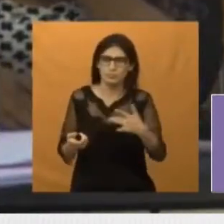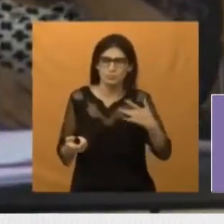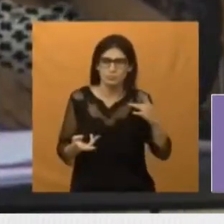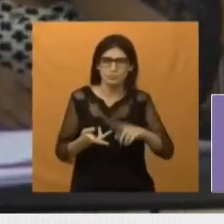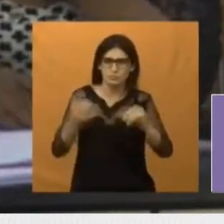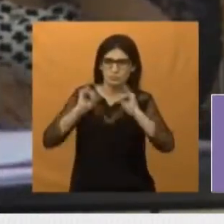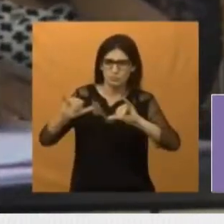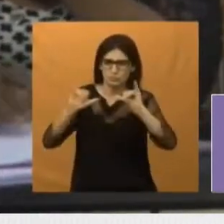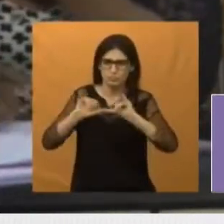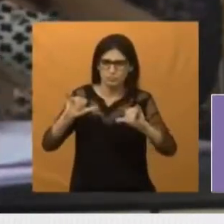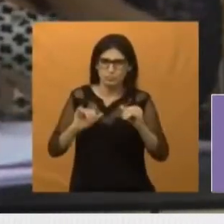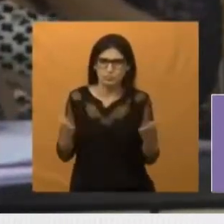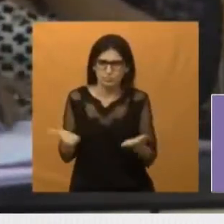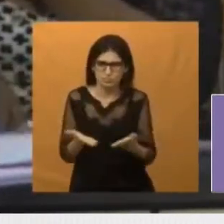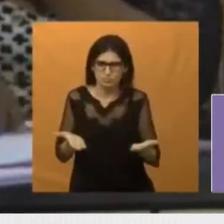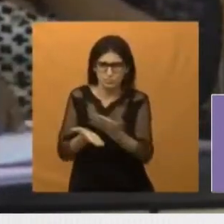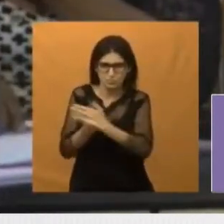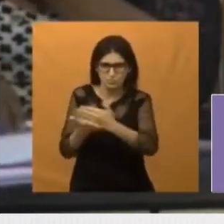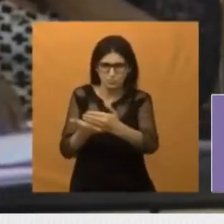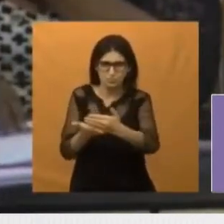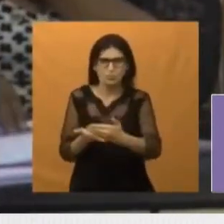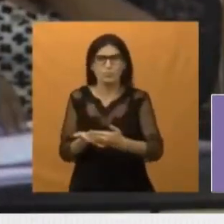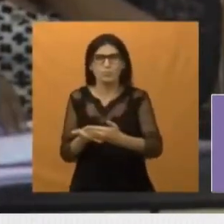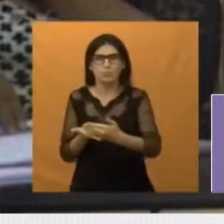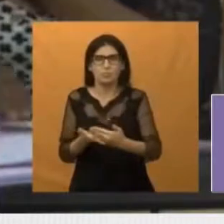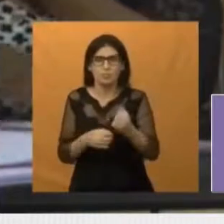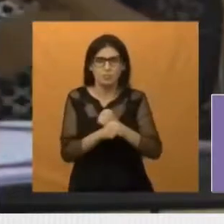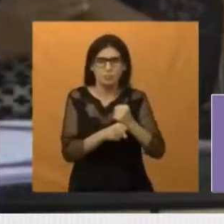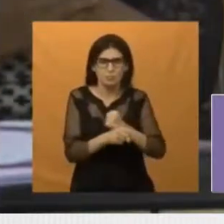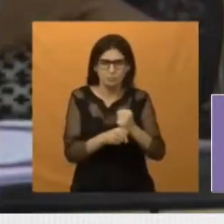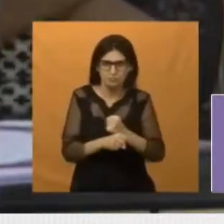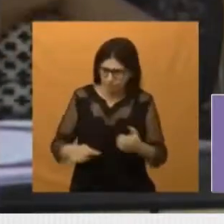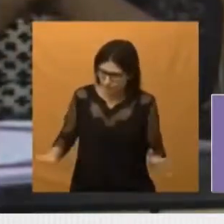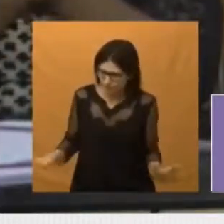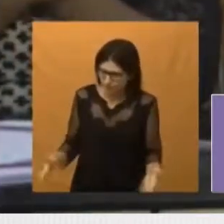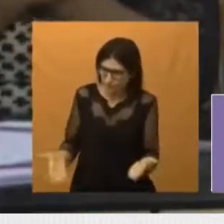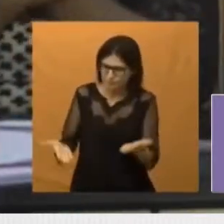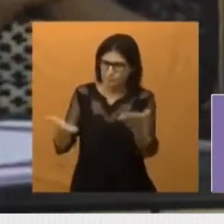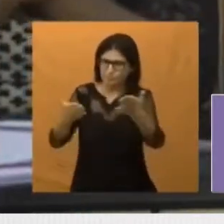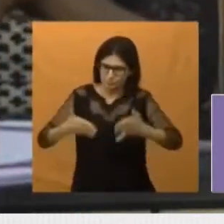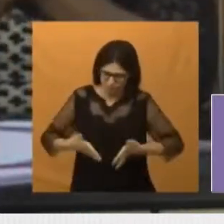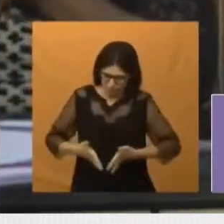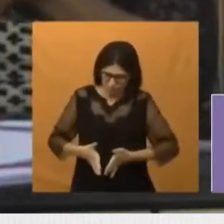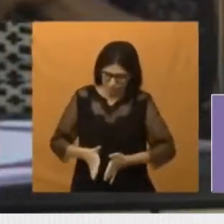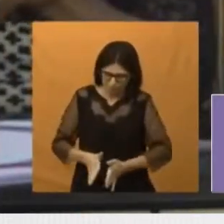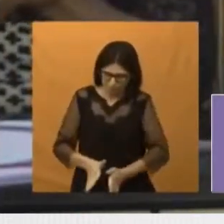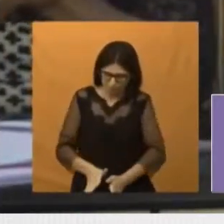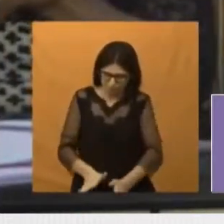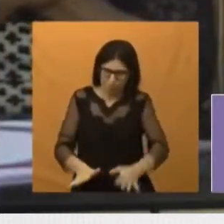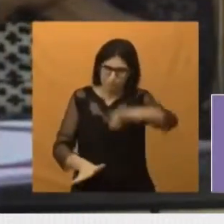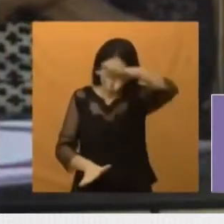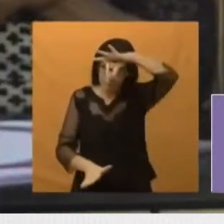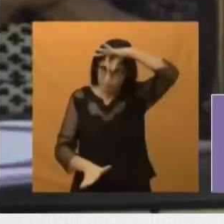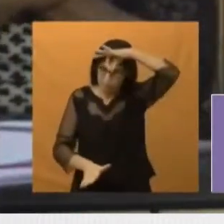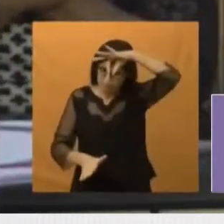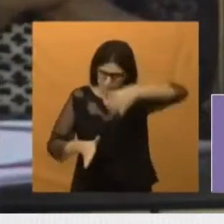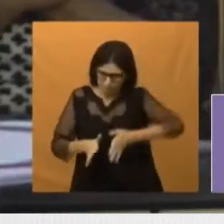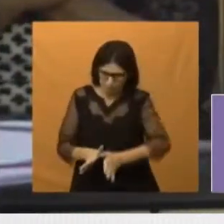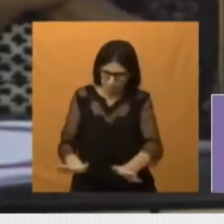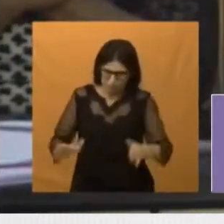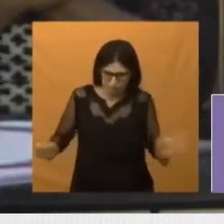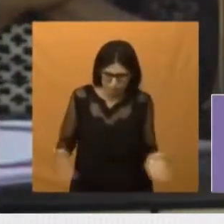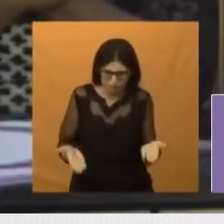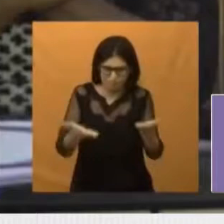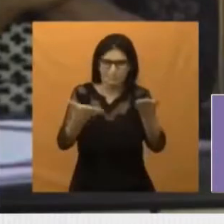Suplementar anunciaram recentemente, agora no início do ano, medidas de incentivo ao parto normal. E nesse contexto, as doulas ganham um